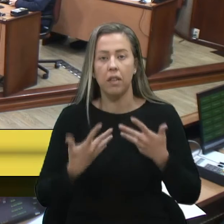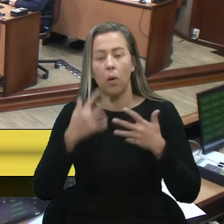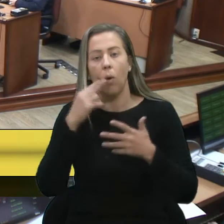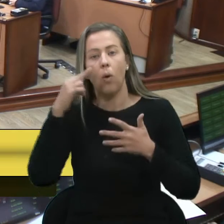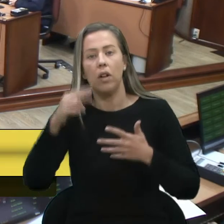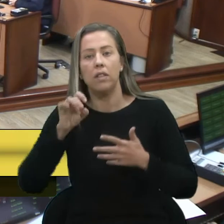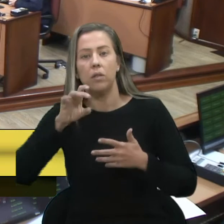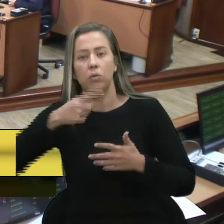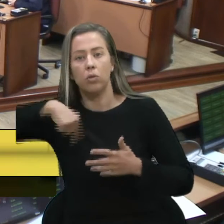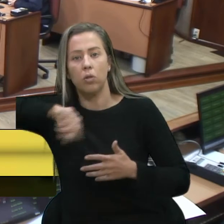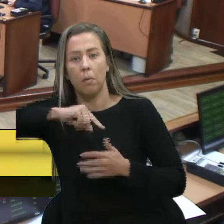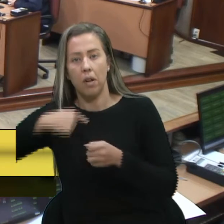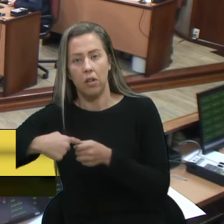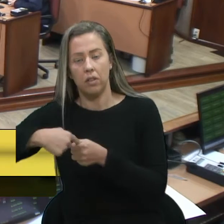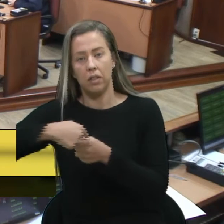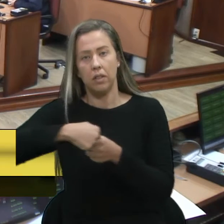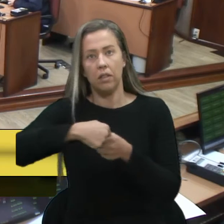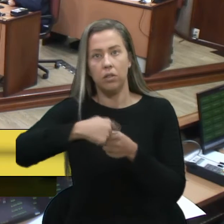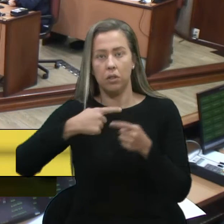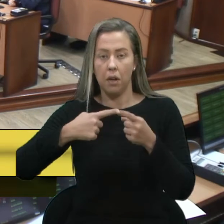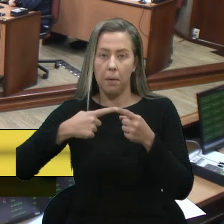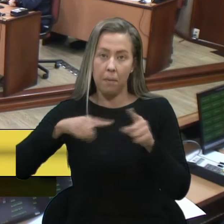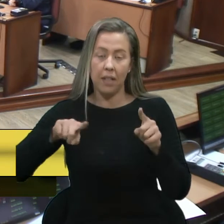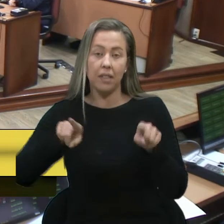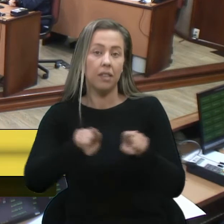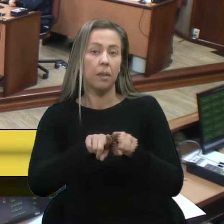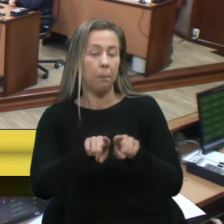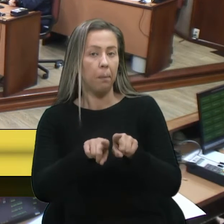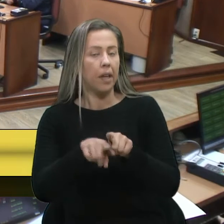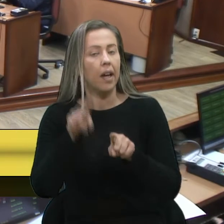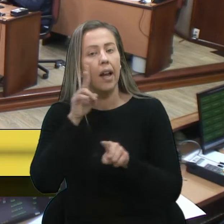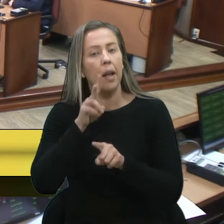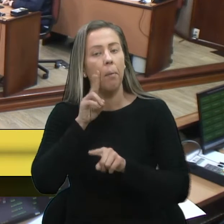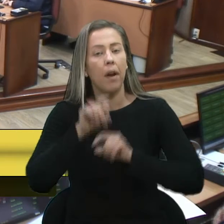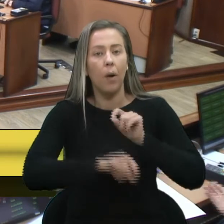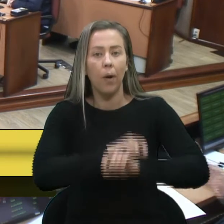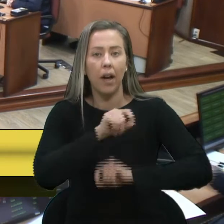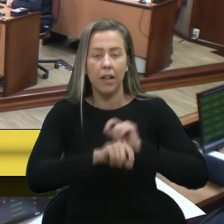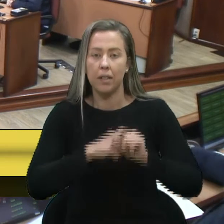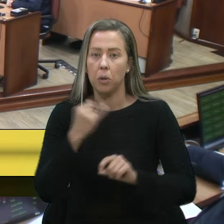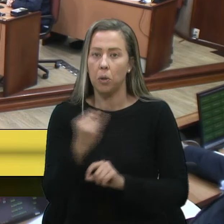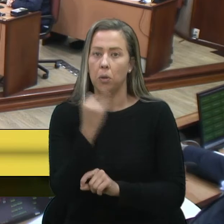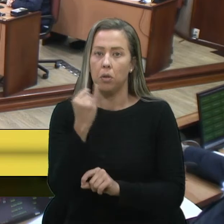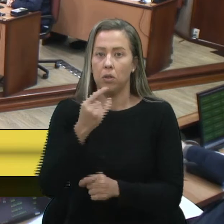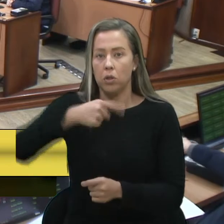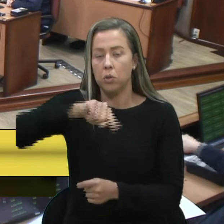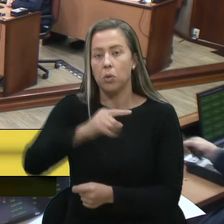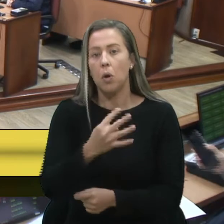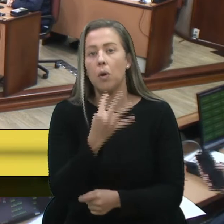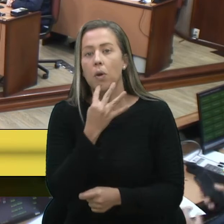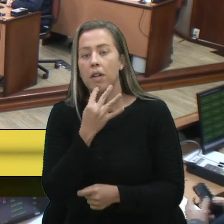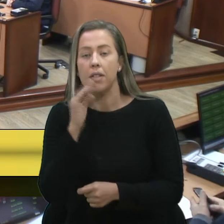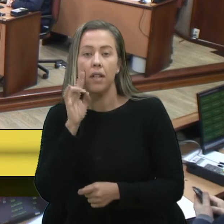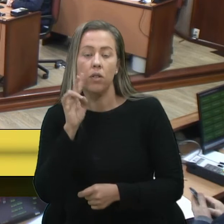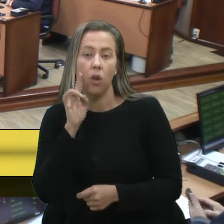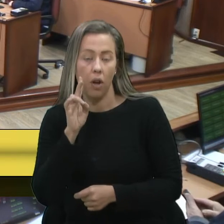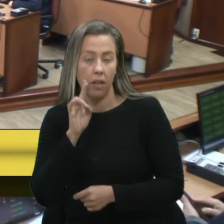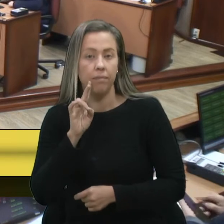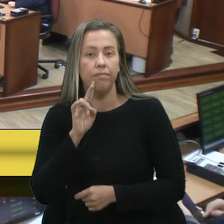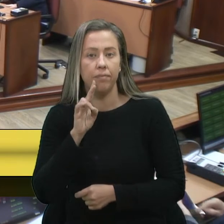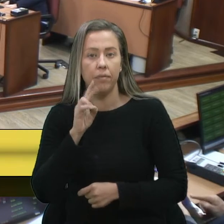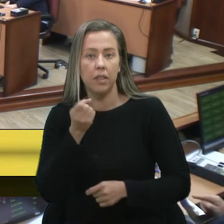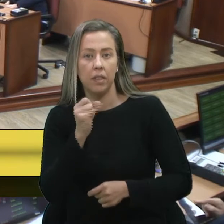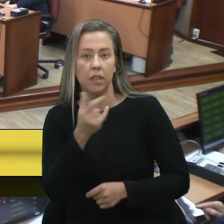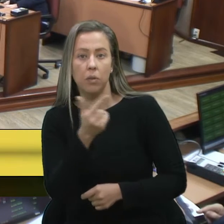apenas a da nossa cidade e, para além disso, lembrar, e é importante a gente conhecer a nossa história, que quando